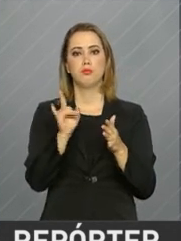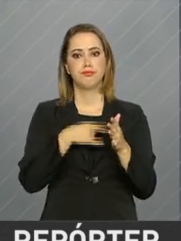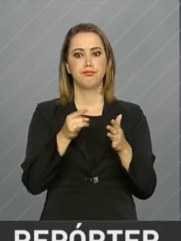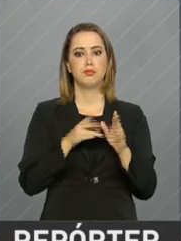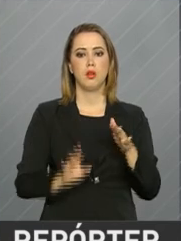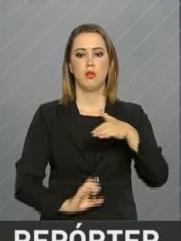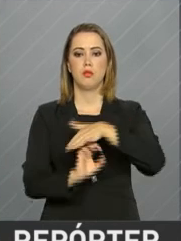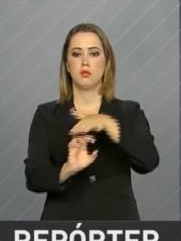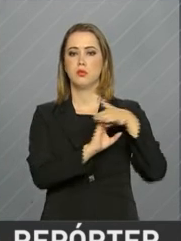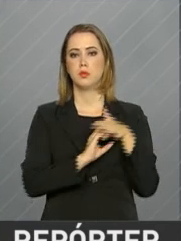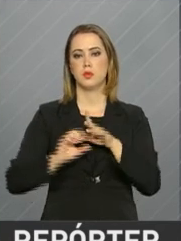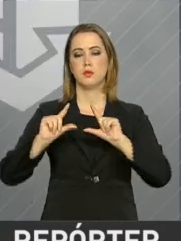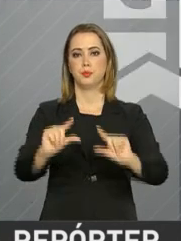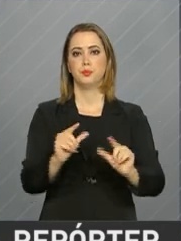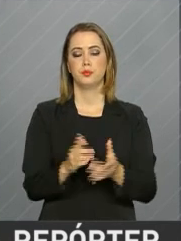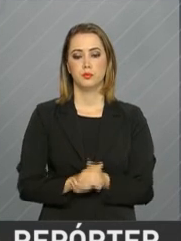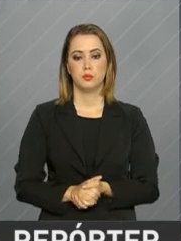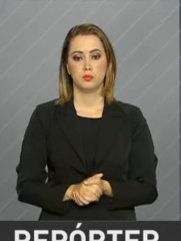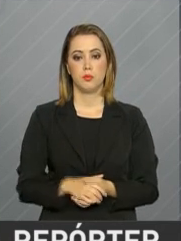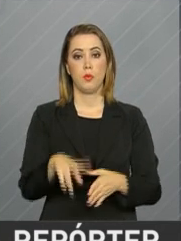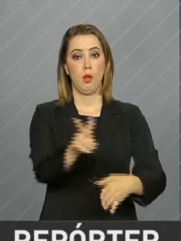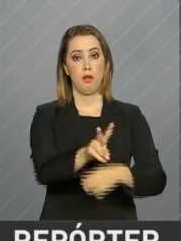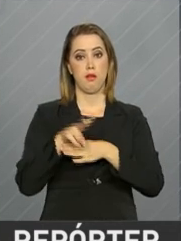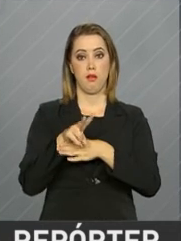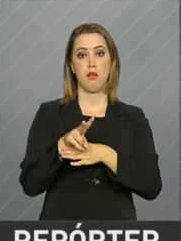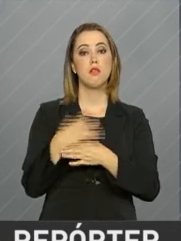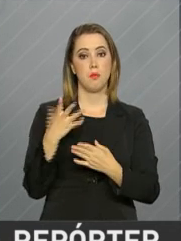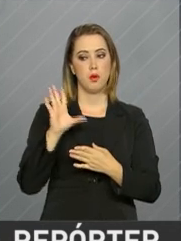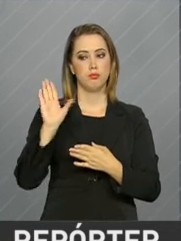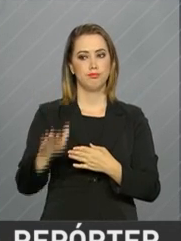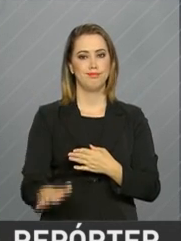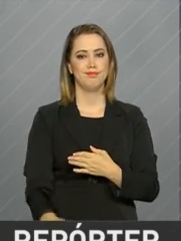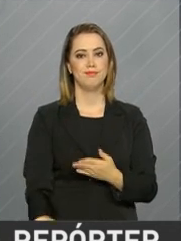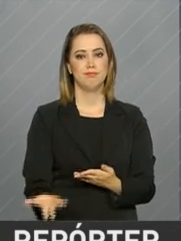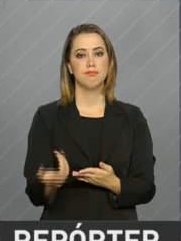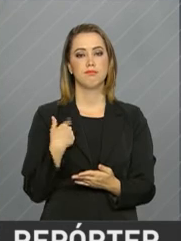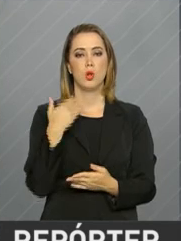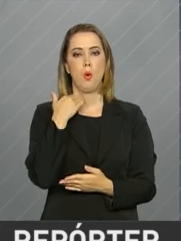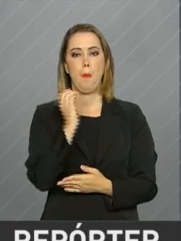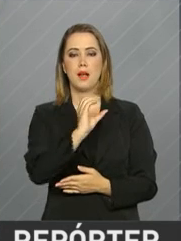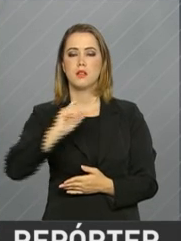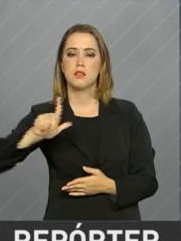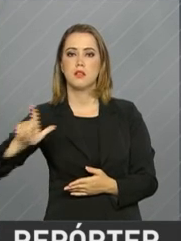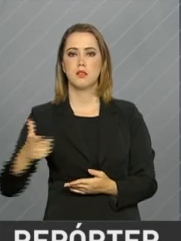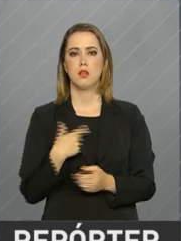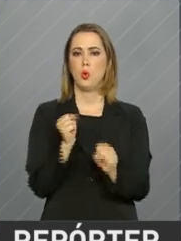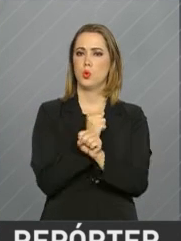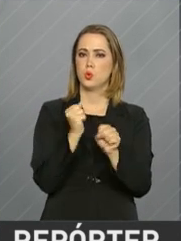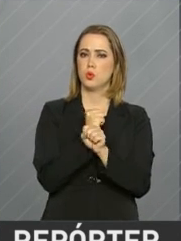e médio porte crédito mais barato o banco central deve facilitar o crédito para a construção